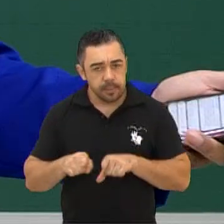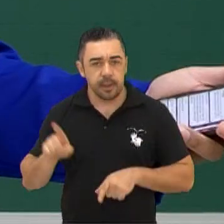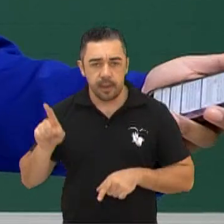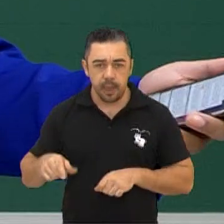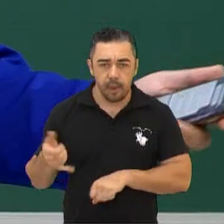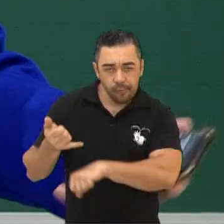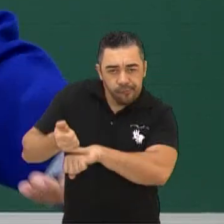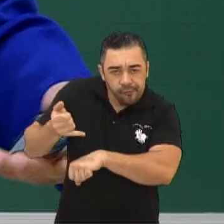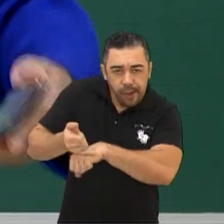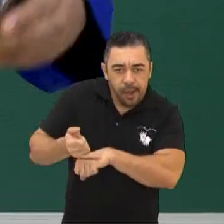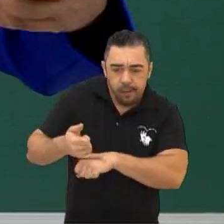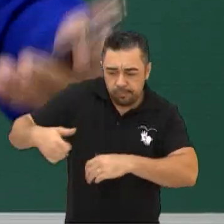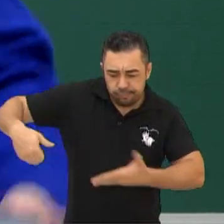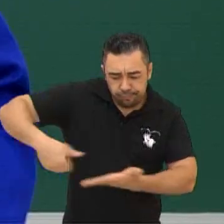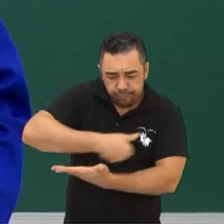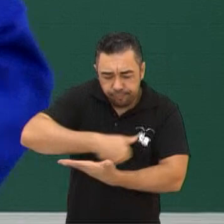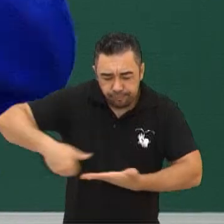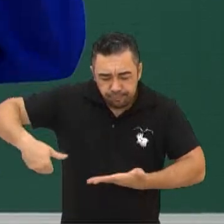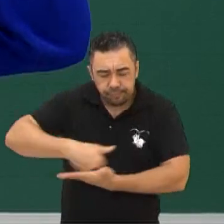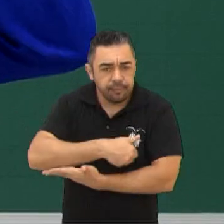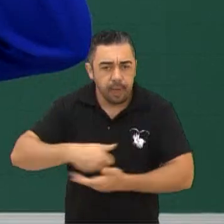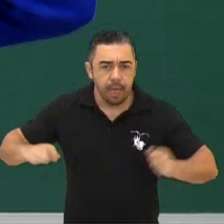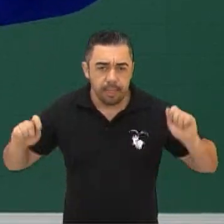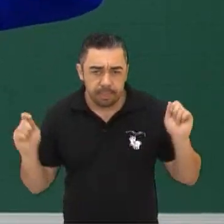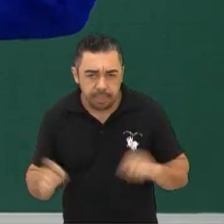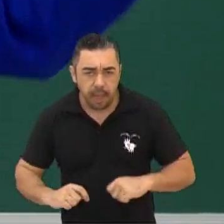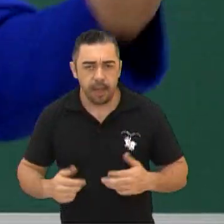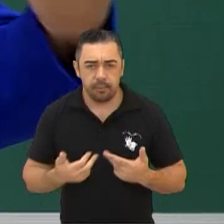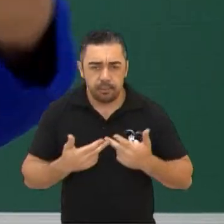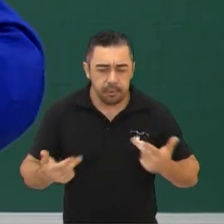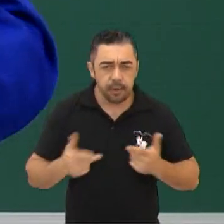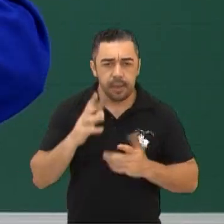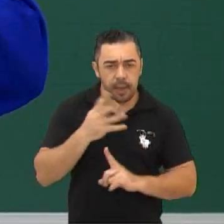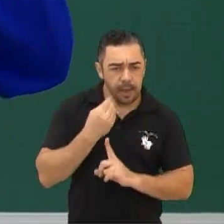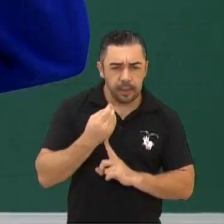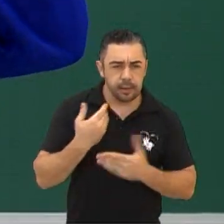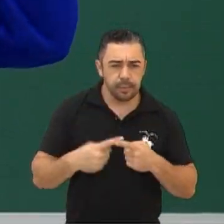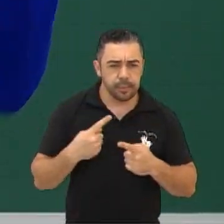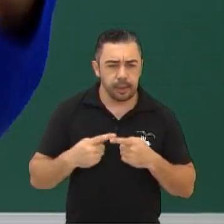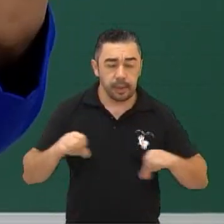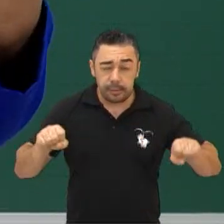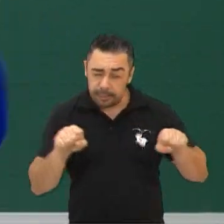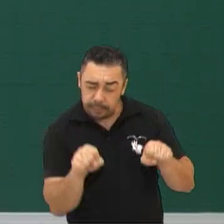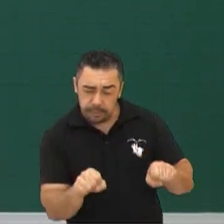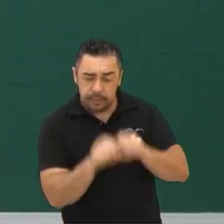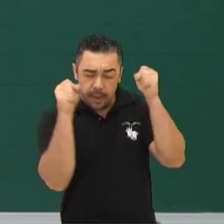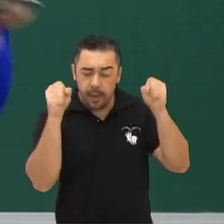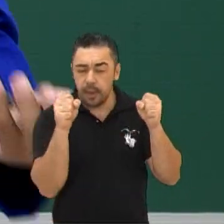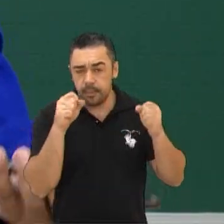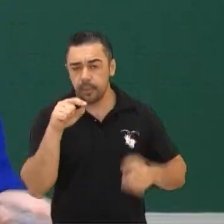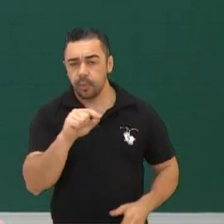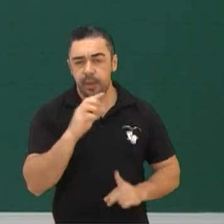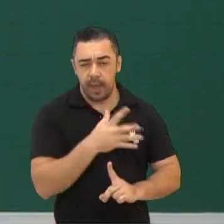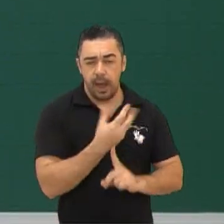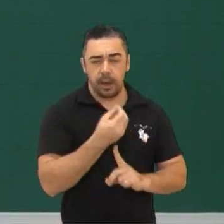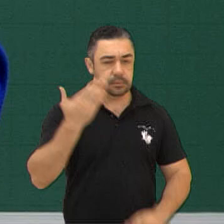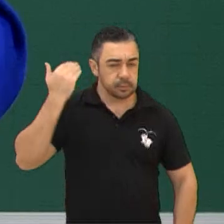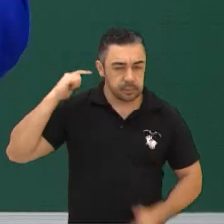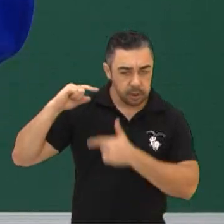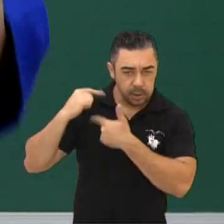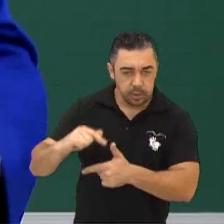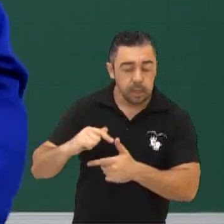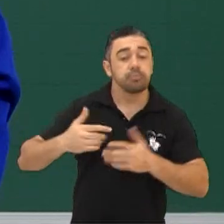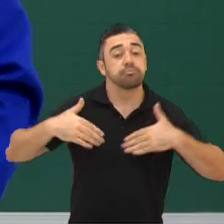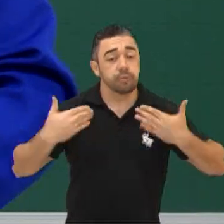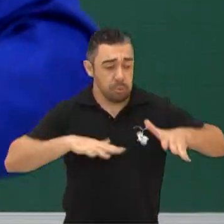ferro de passar roupa pode ser considerado arte, por conta da ilógica, por conta da ruptura da arte, por que não um movimento tem que ter um